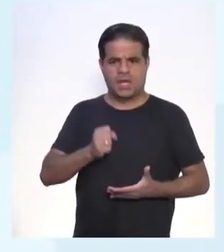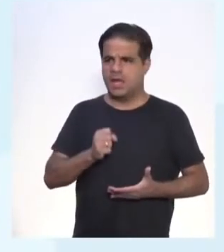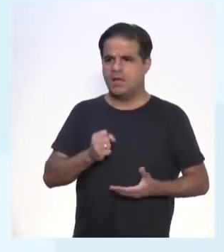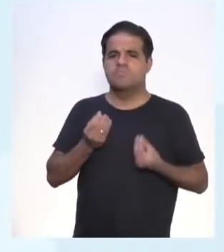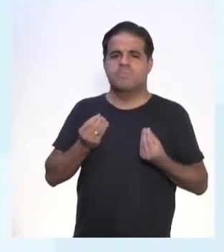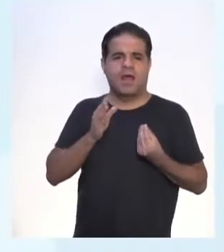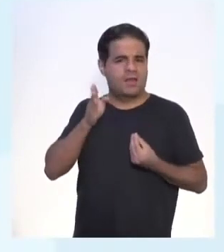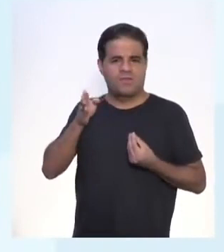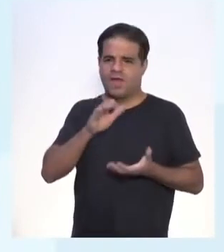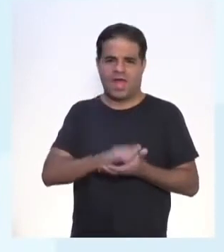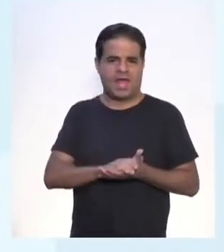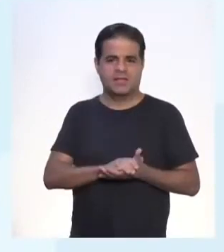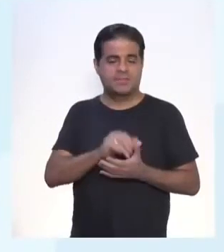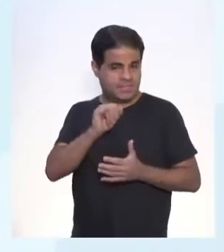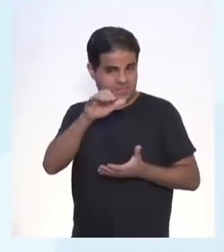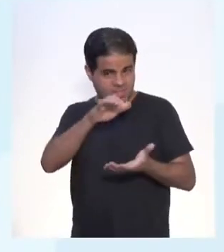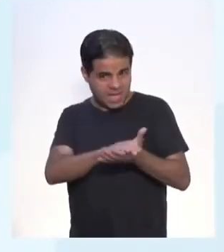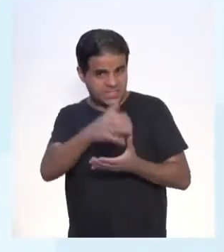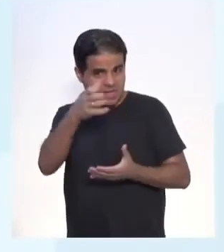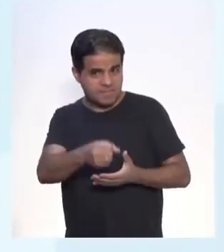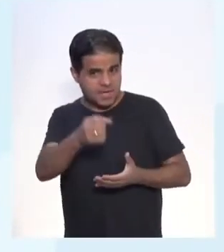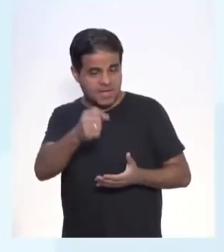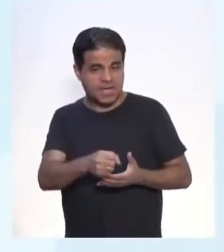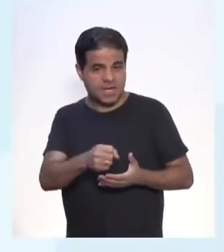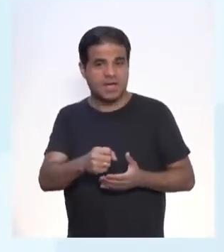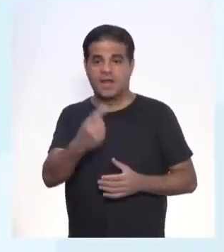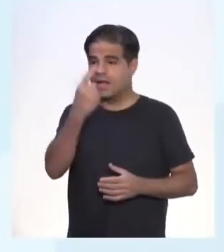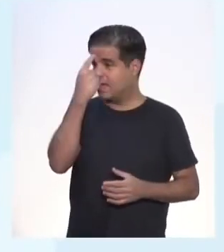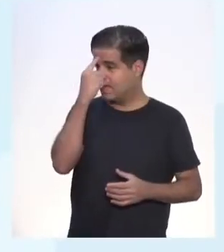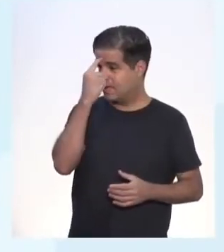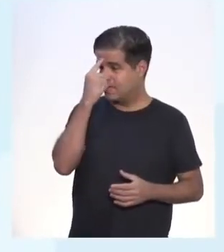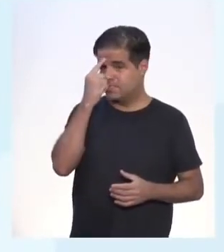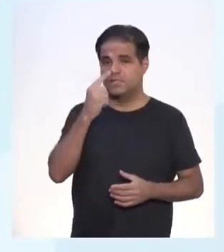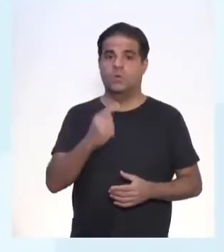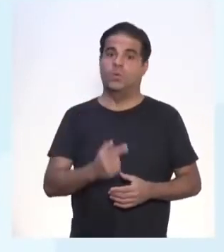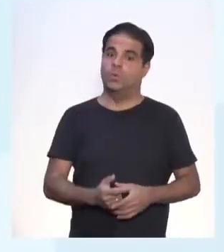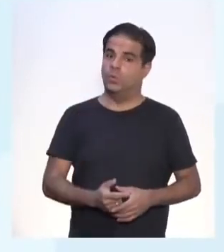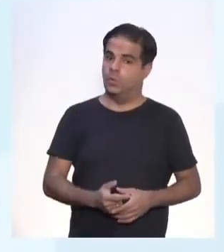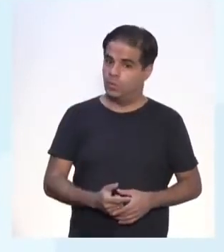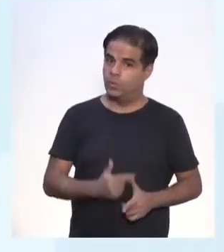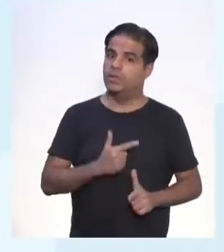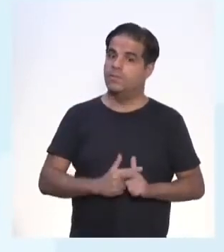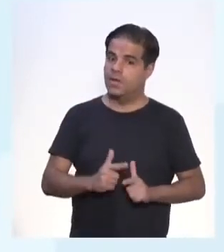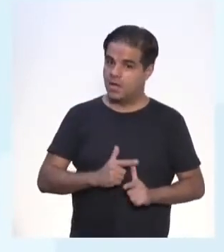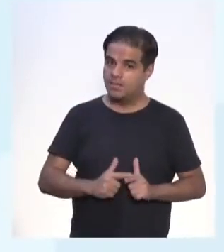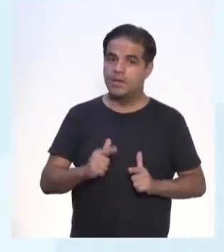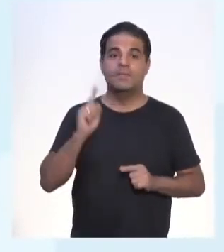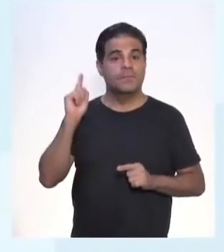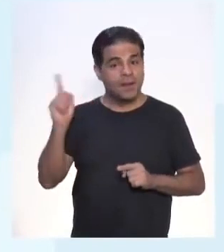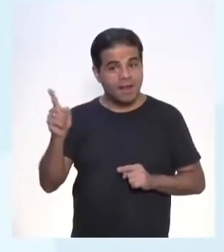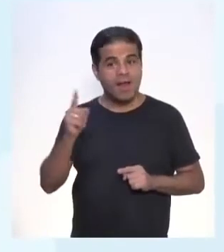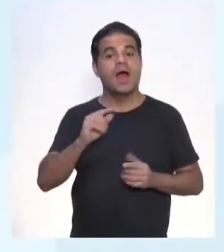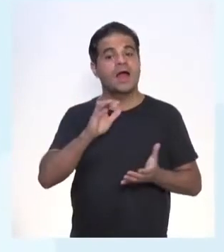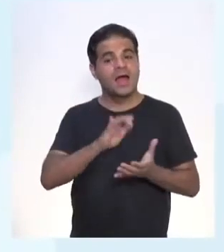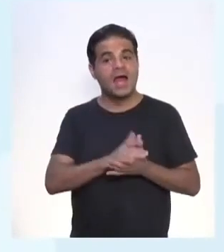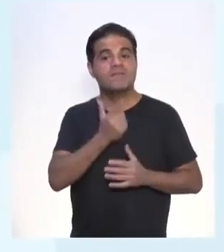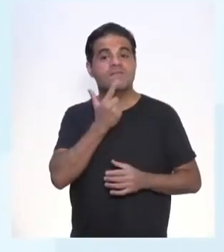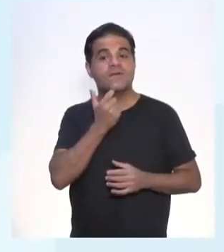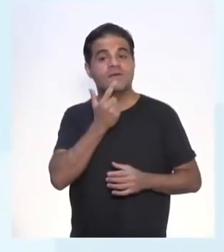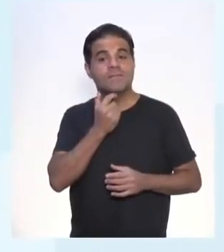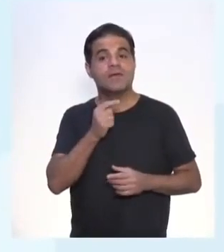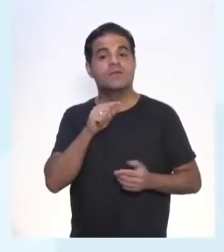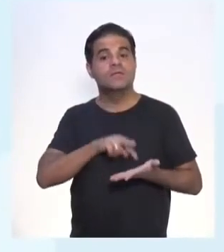casar. Bom, se você casar de branco na Índia, vai dar um negócio meio ruim ali. Porque é comum casar de vermelho, porque o